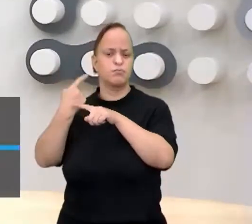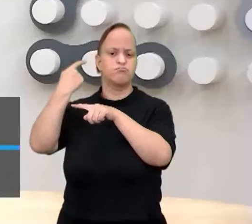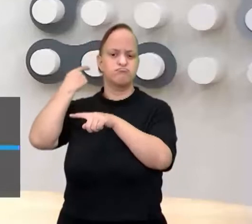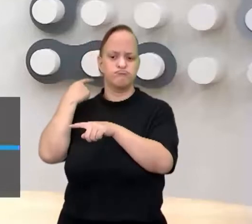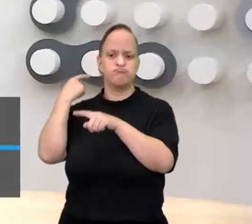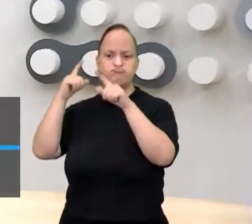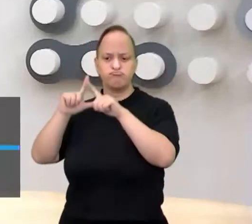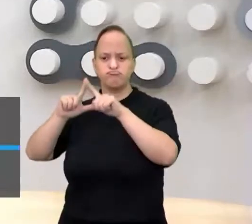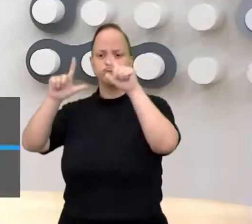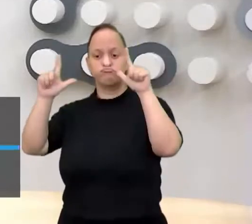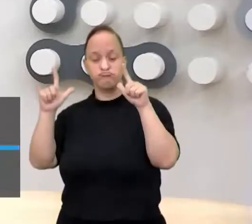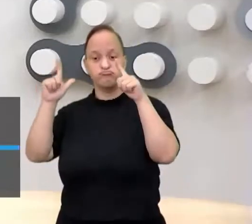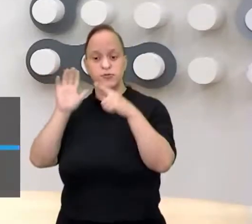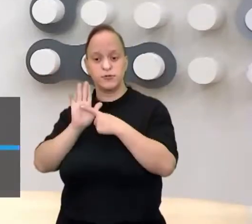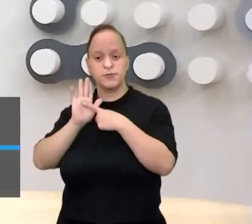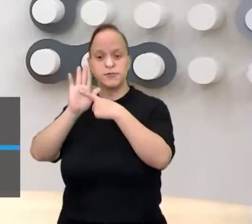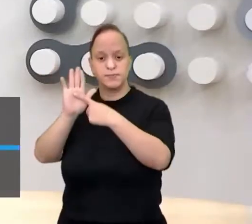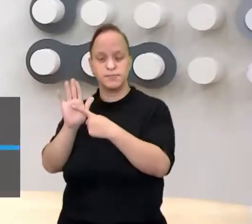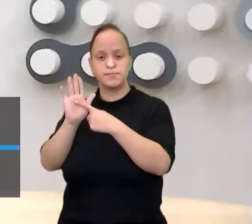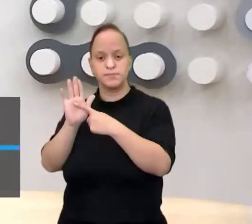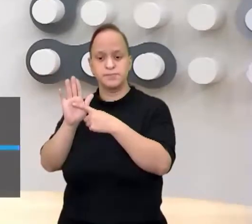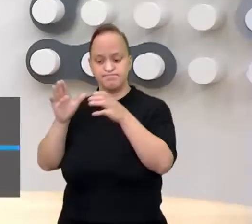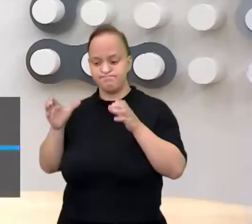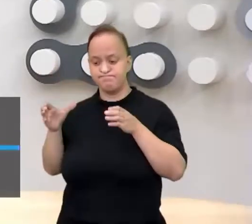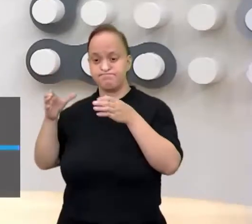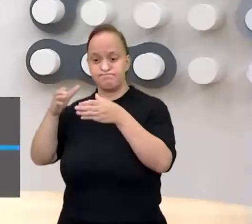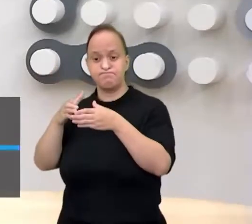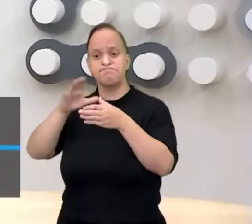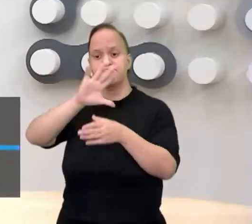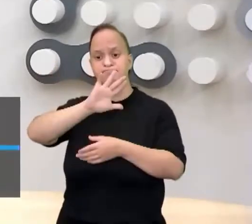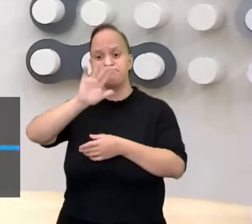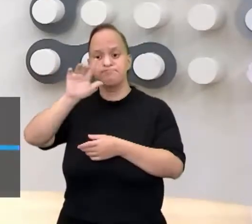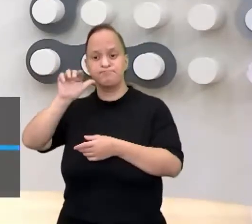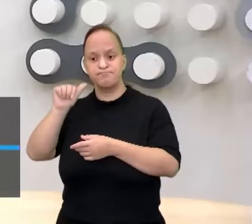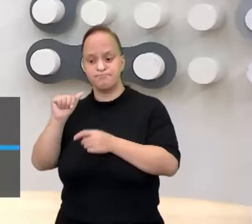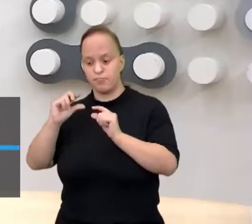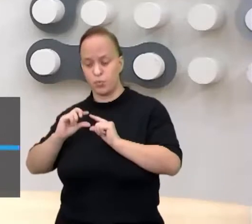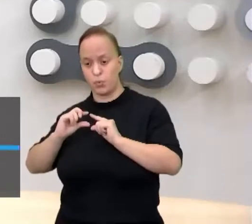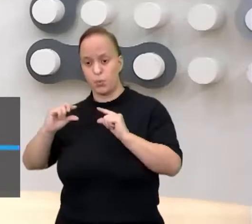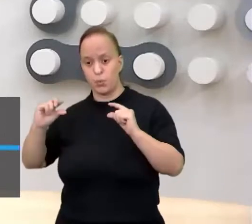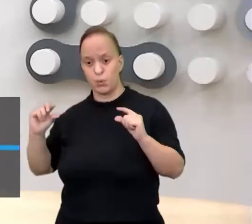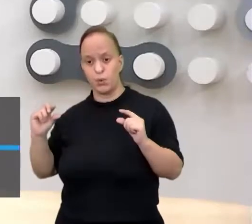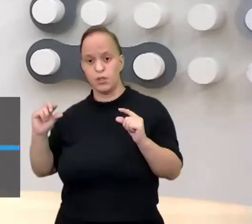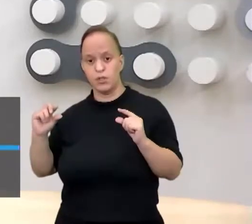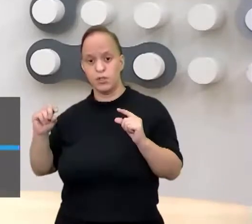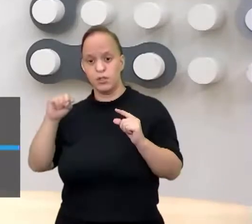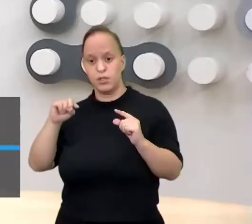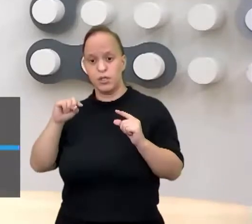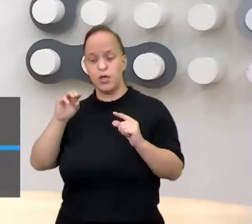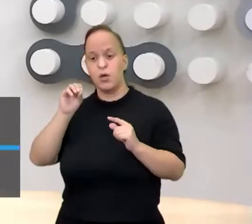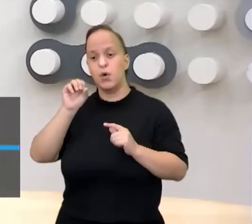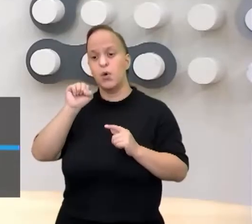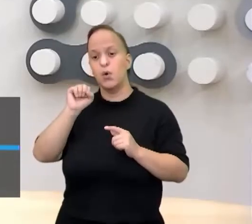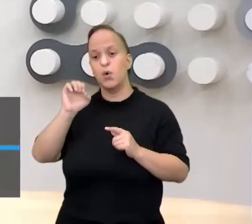da feira que tinha lá um grupo de africanos e embaixo na legenda aparecia escrito Os